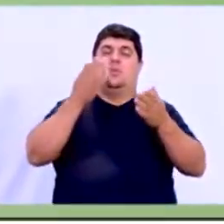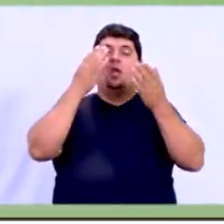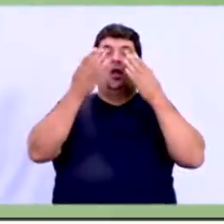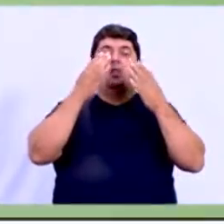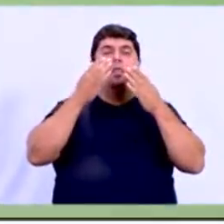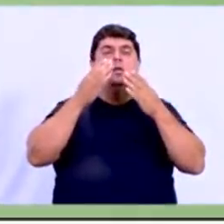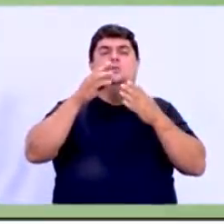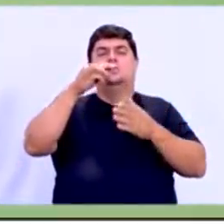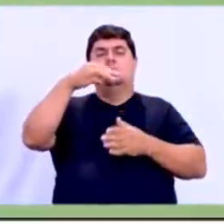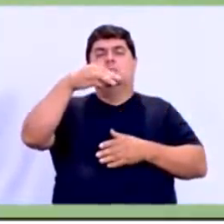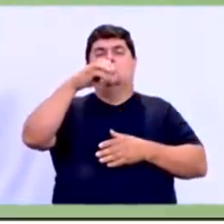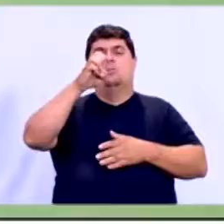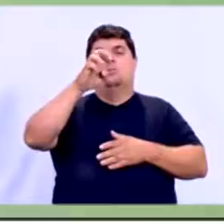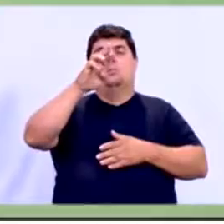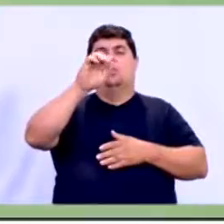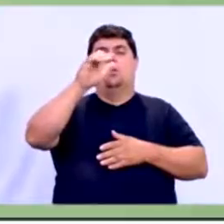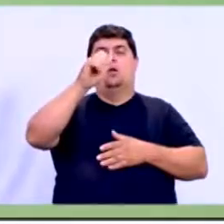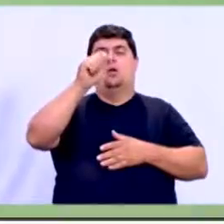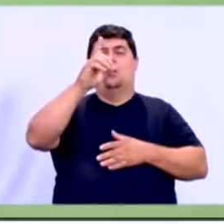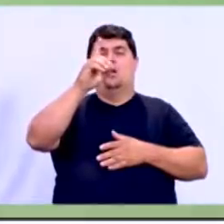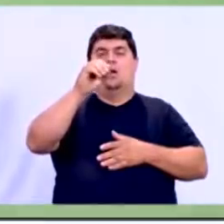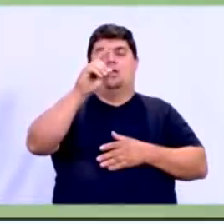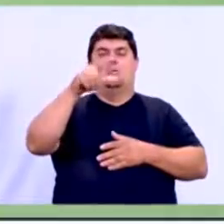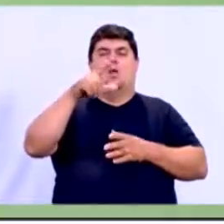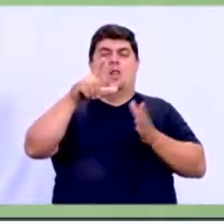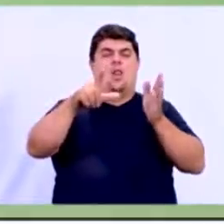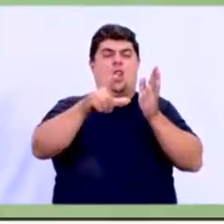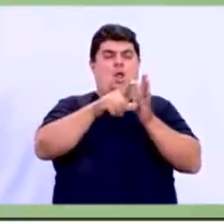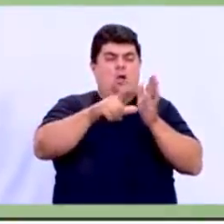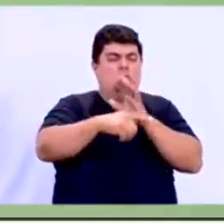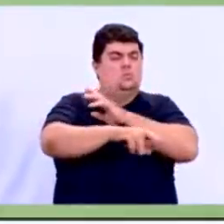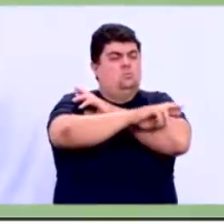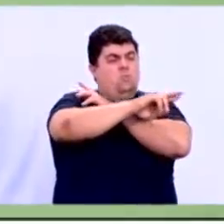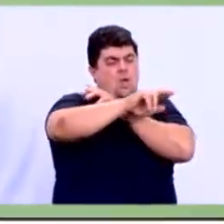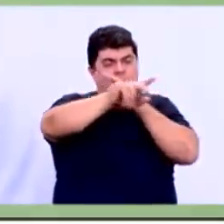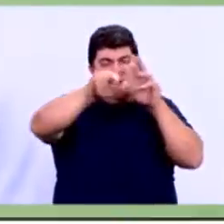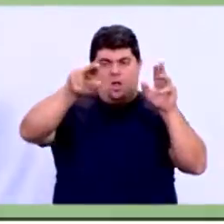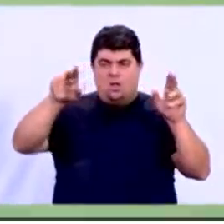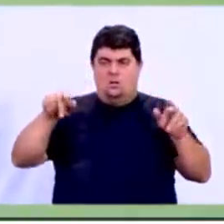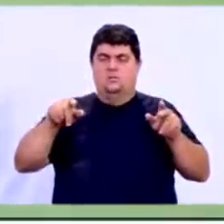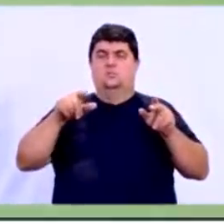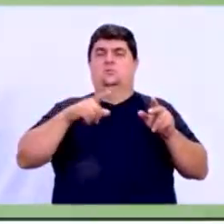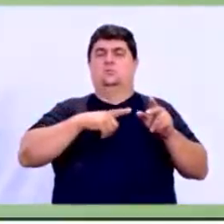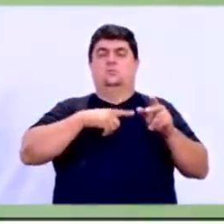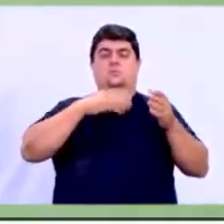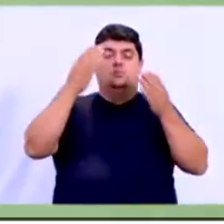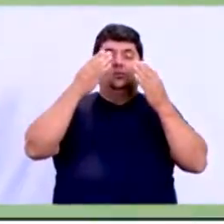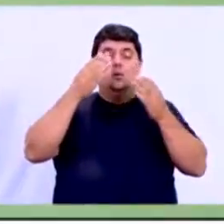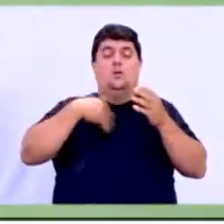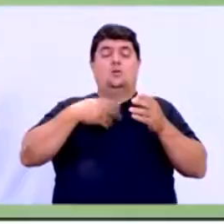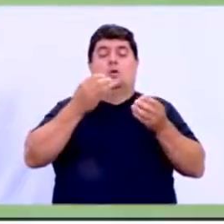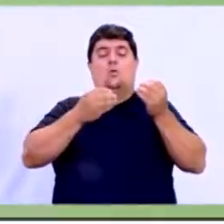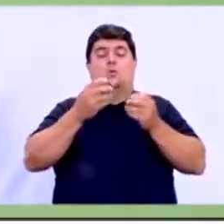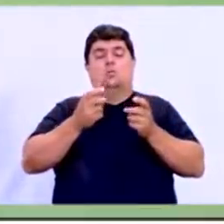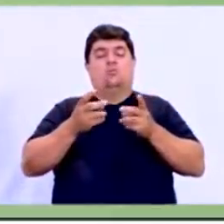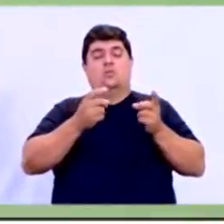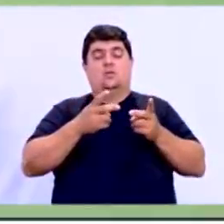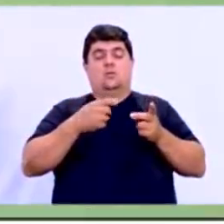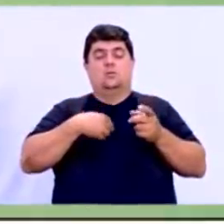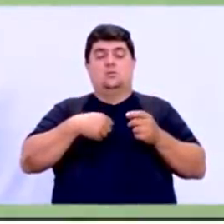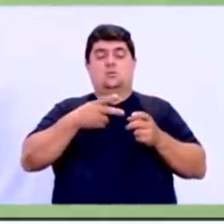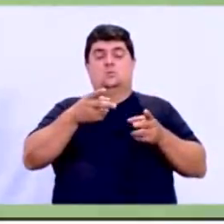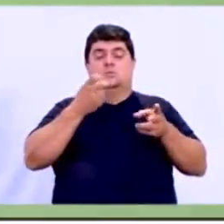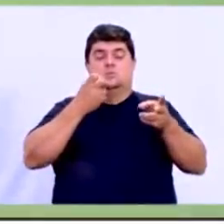mercado. A análise do mercado e concorrente, ela busca, então, apresentar